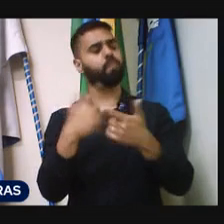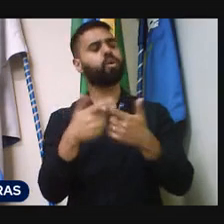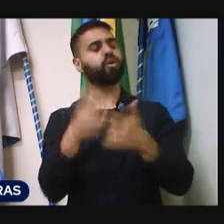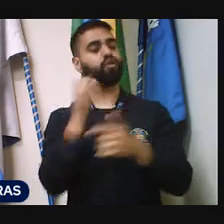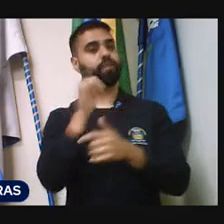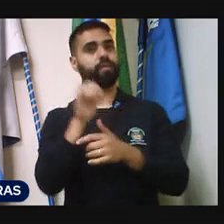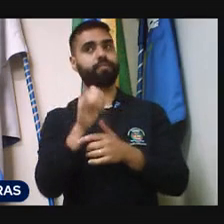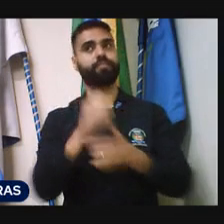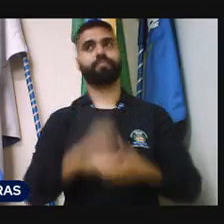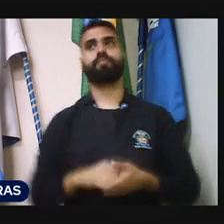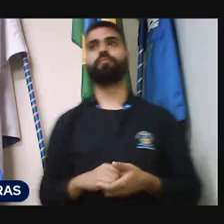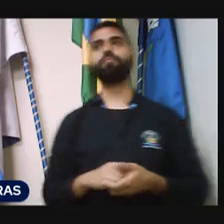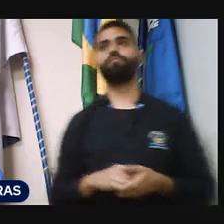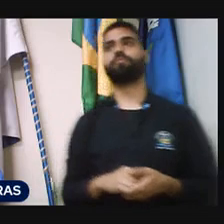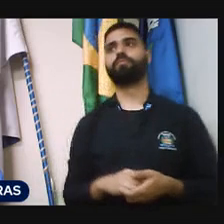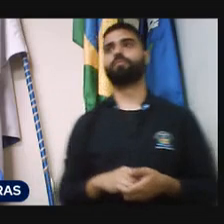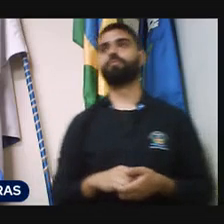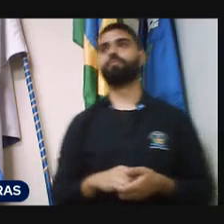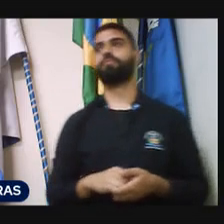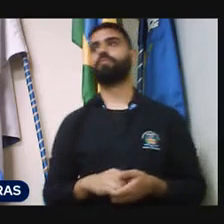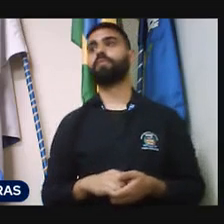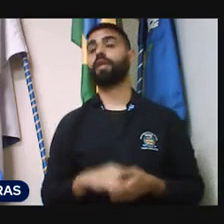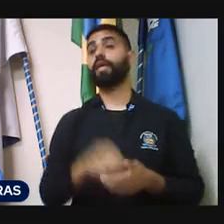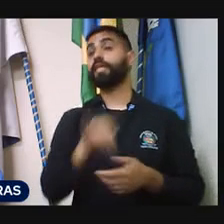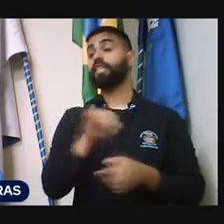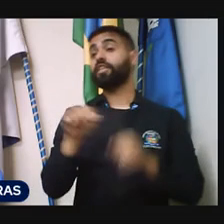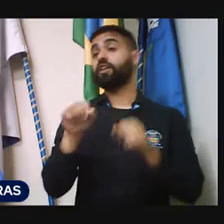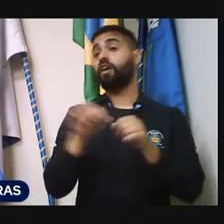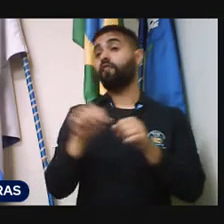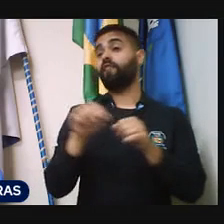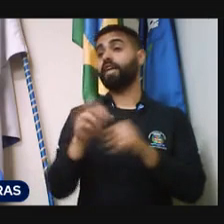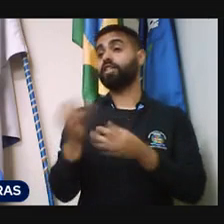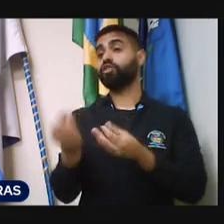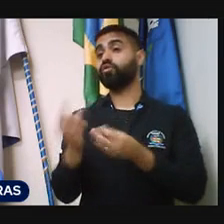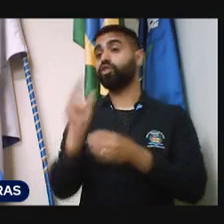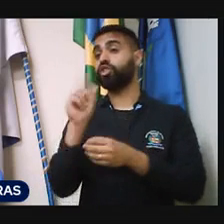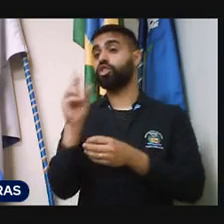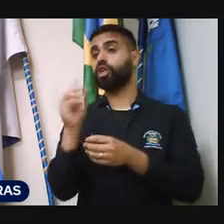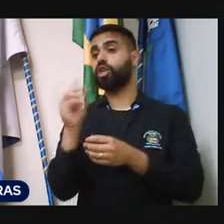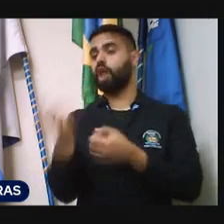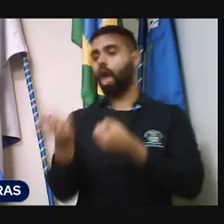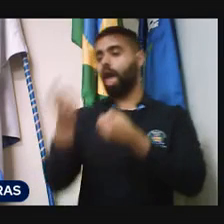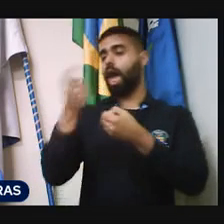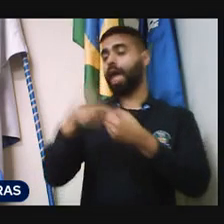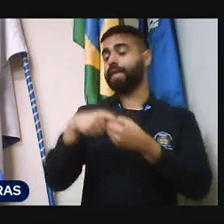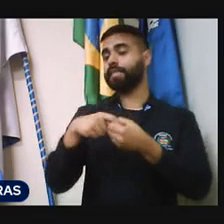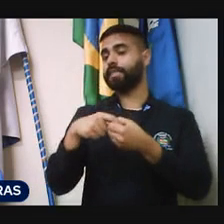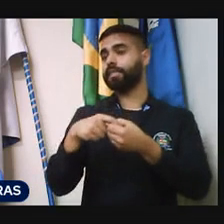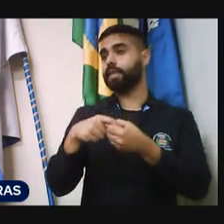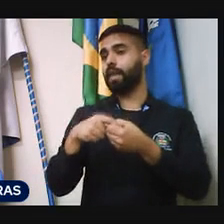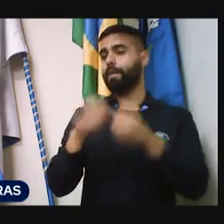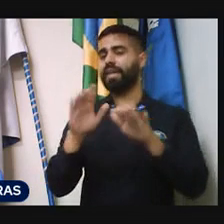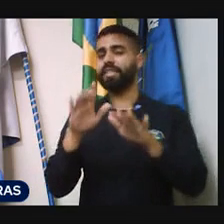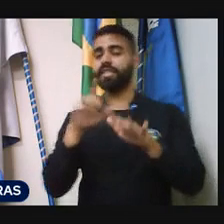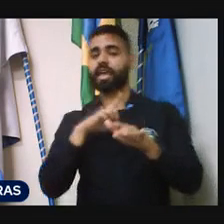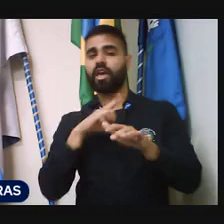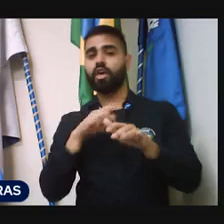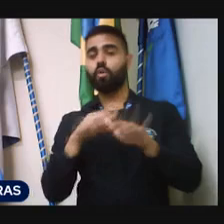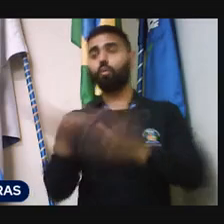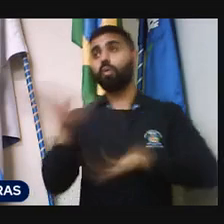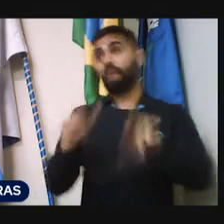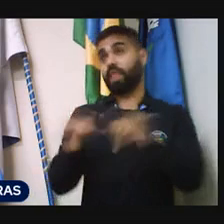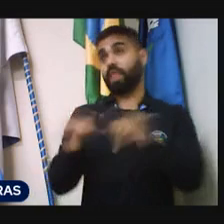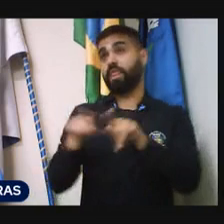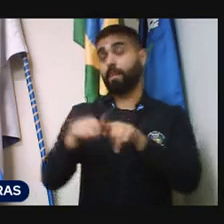quando a gente faz devolução antecipada e a gente tem uma casa para cuidar a gente tem que fazer os dois